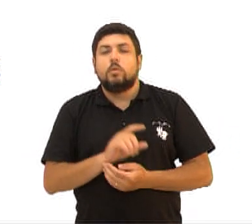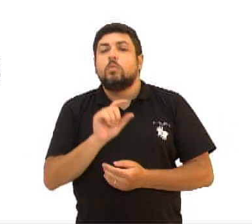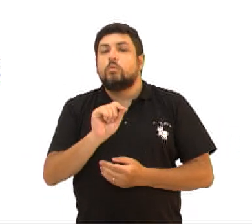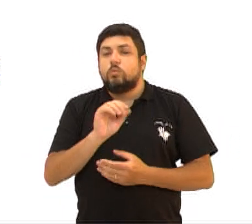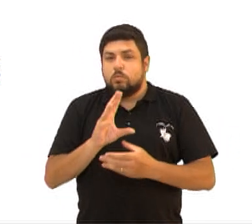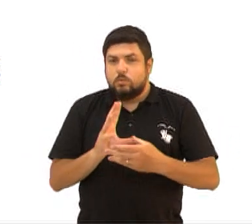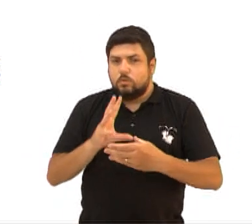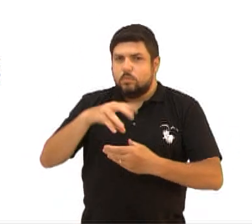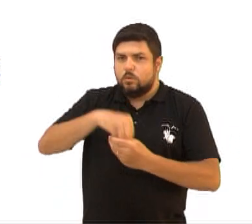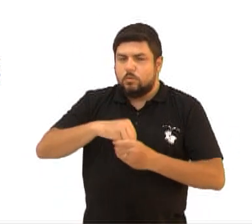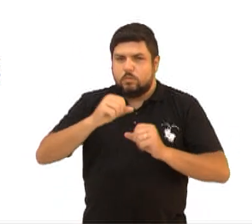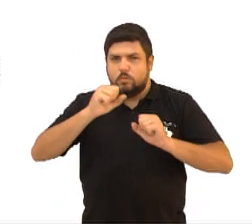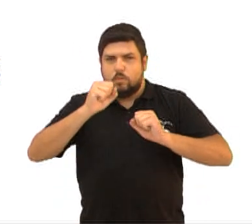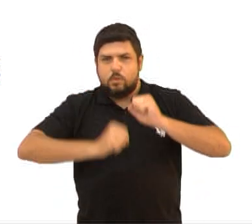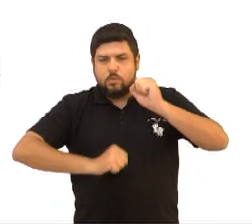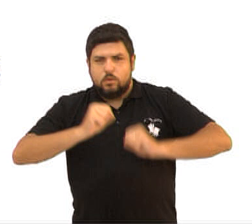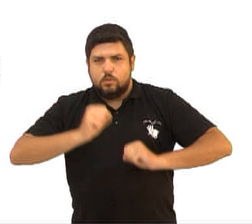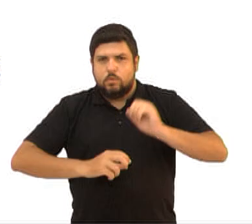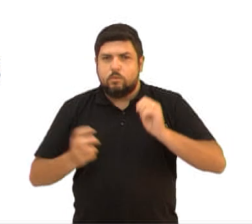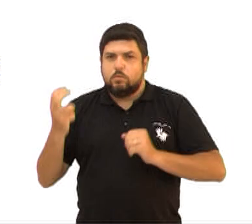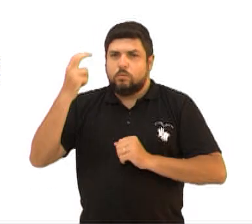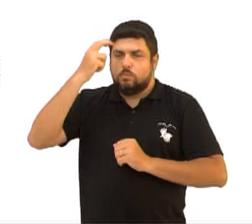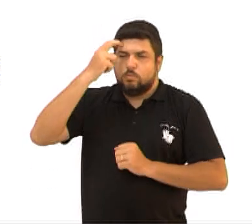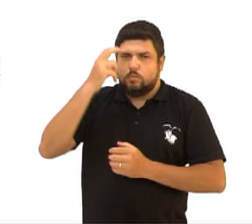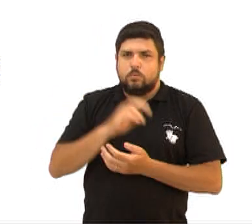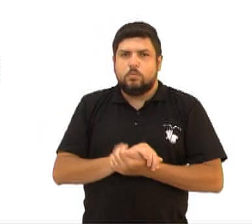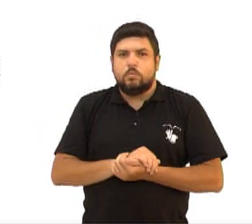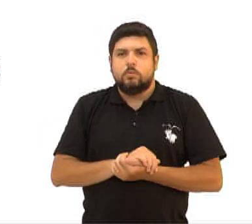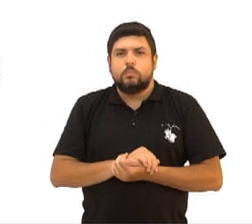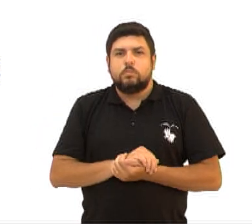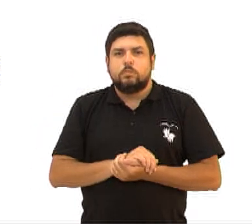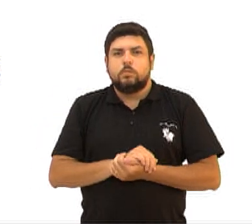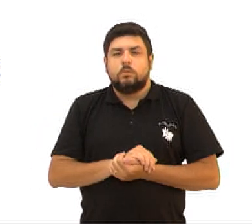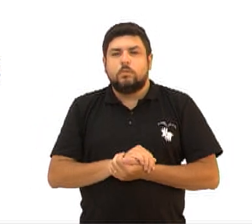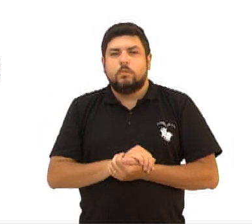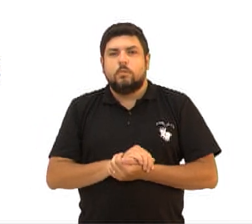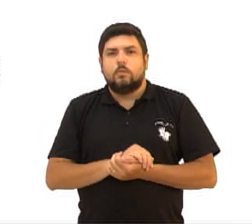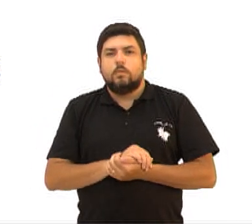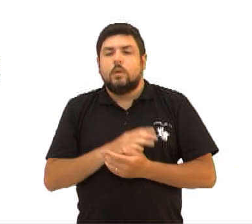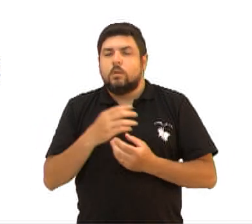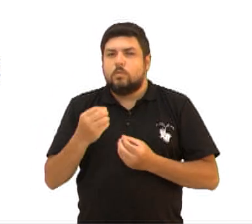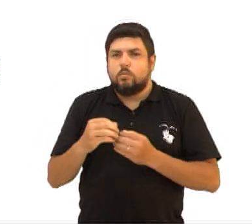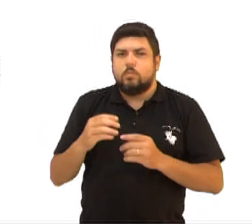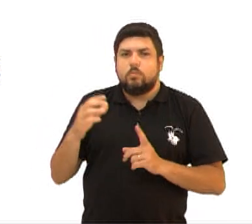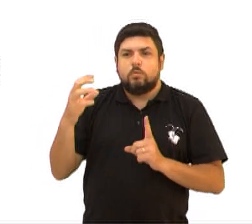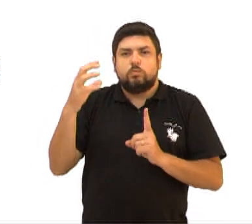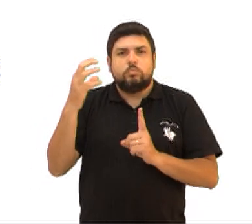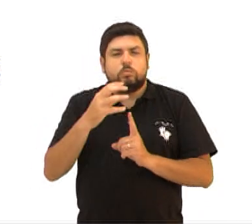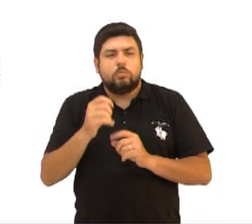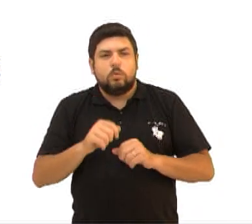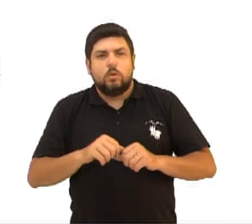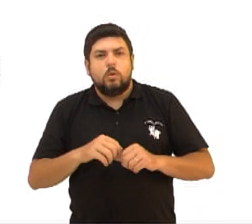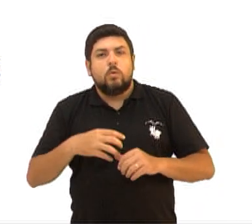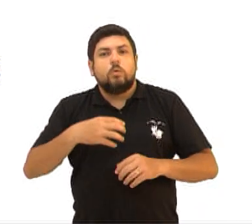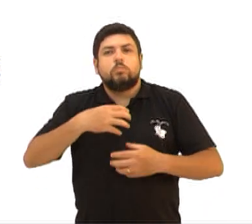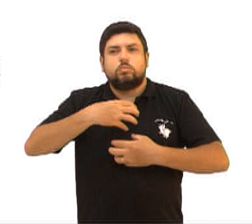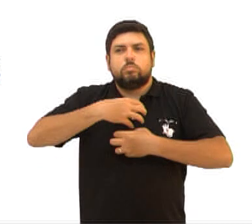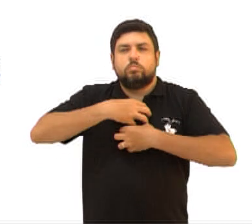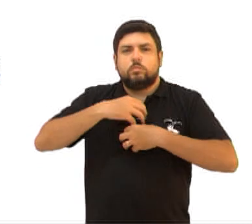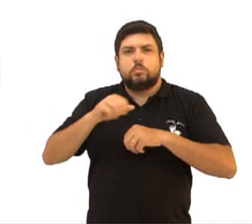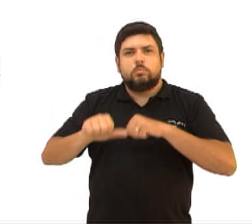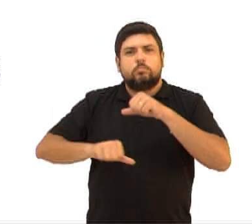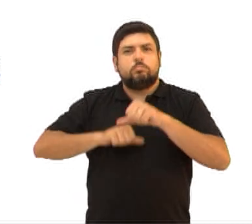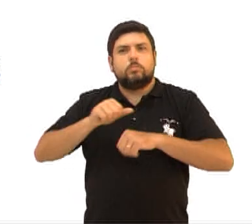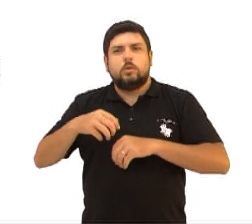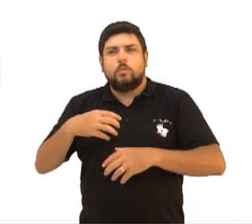cultural. Através da mídia, o indivíduo é abalado esteticamente por um modelo de vida, por uma imagem da